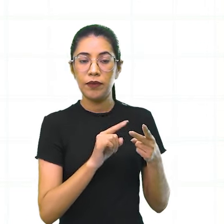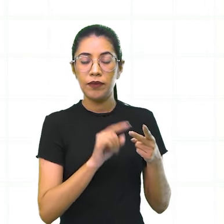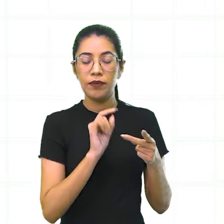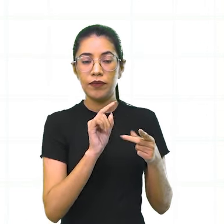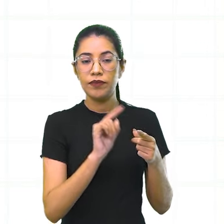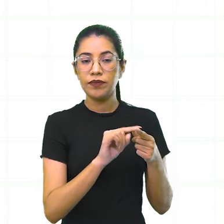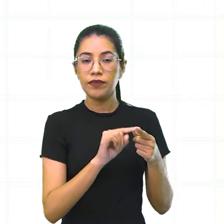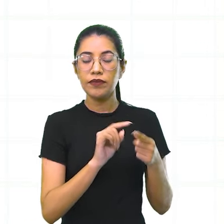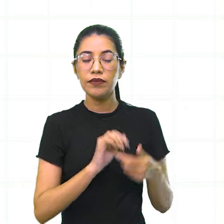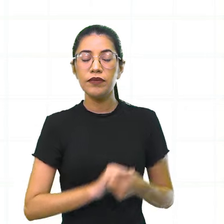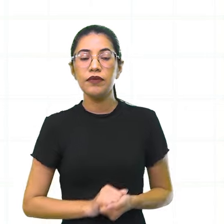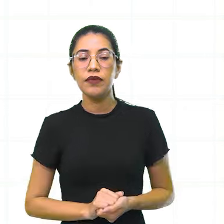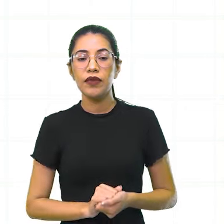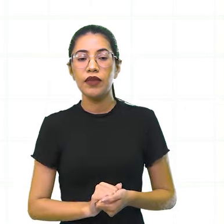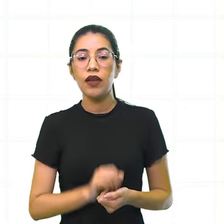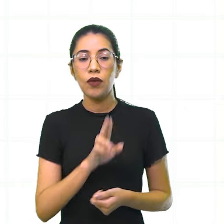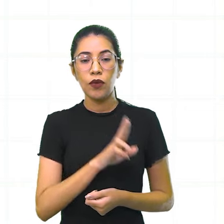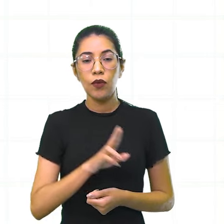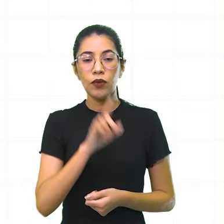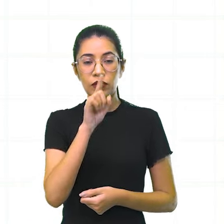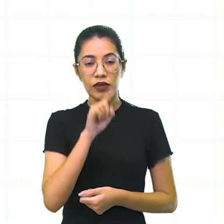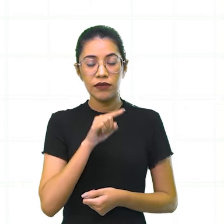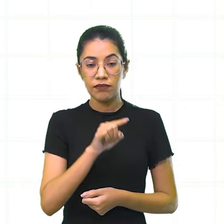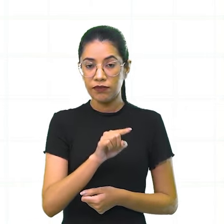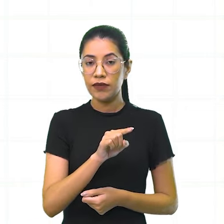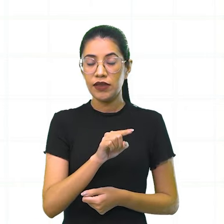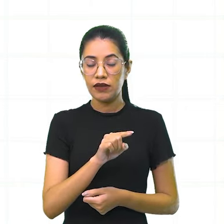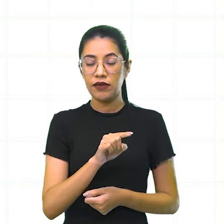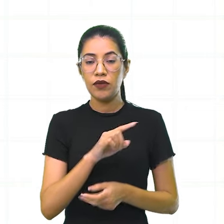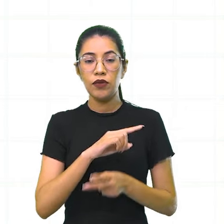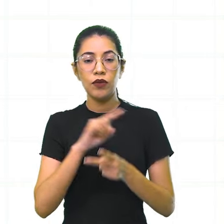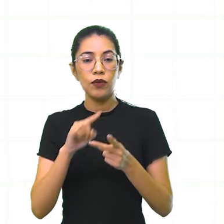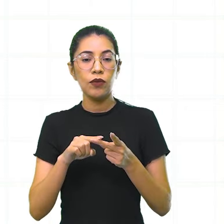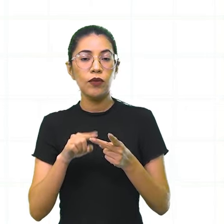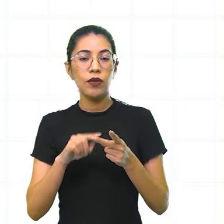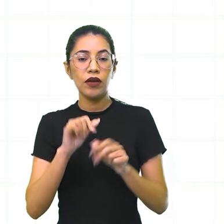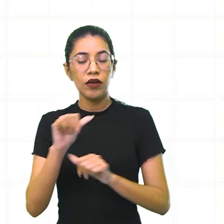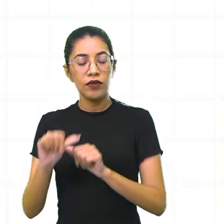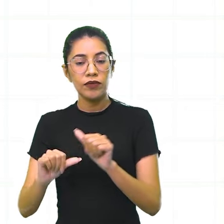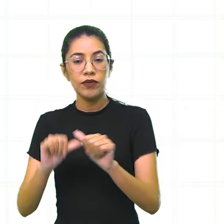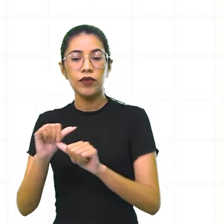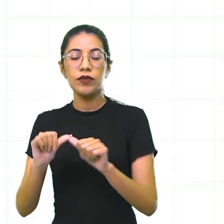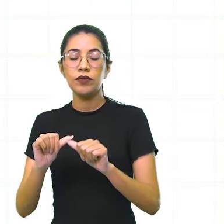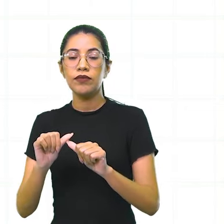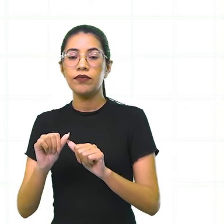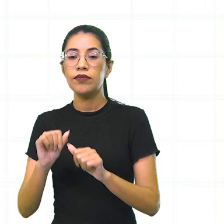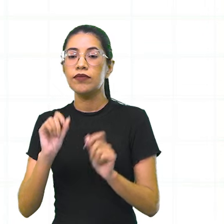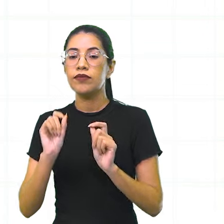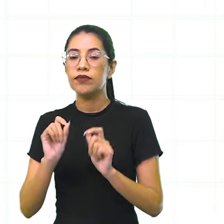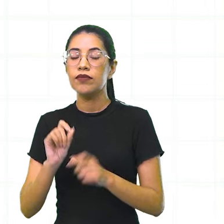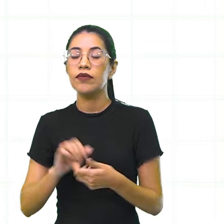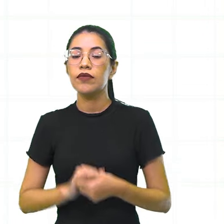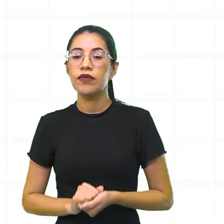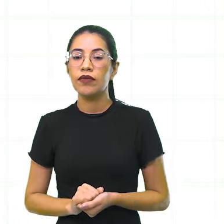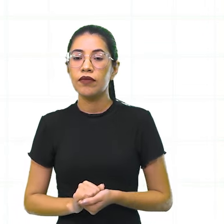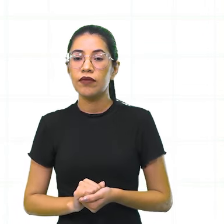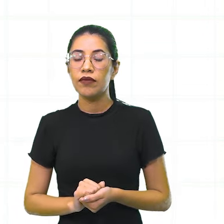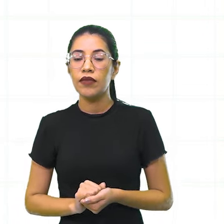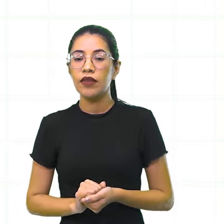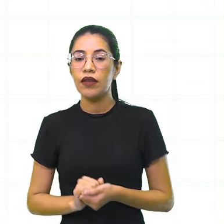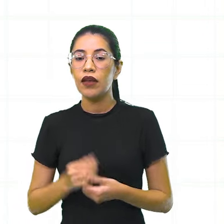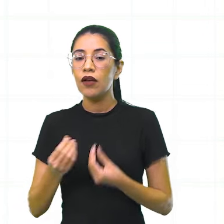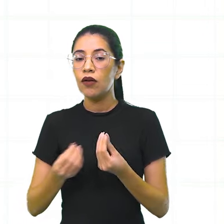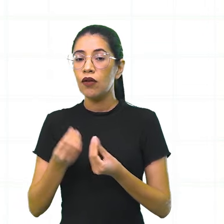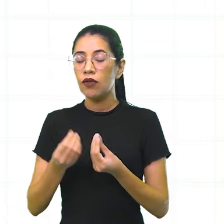eu utilizo a exclamação, né? O ponto de exclamação. No discurso indireto, essa mudança, né?